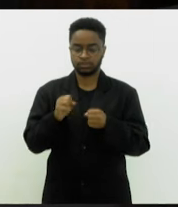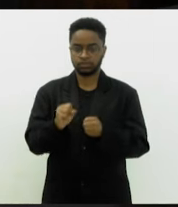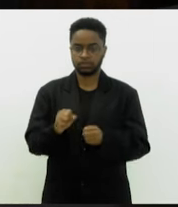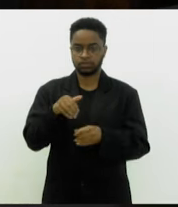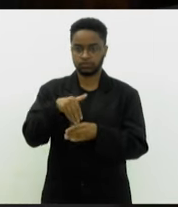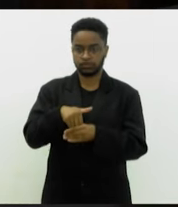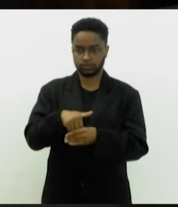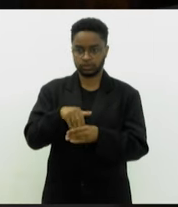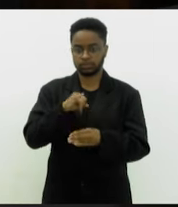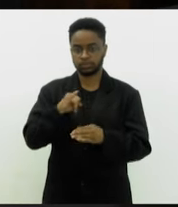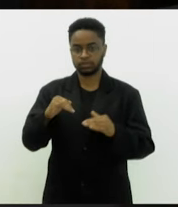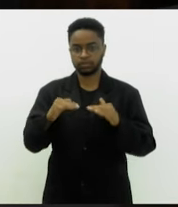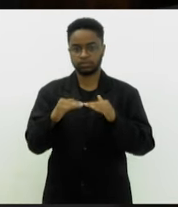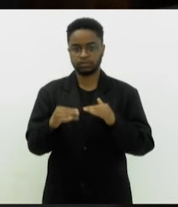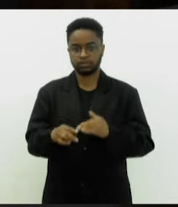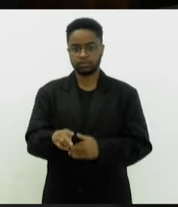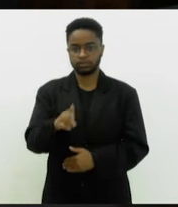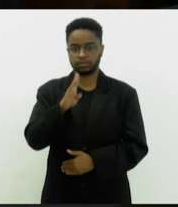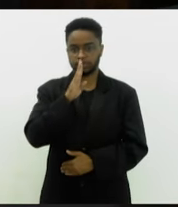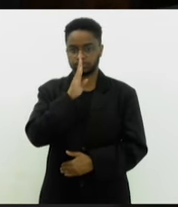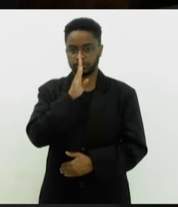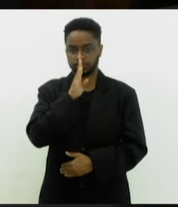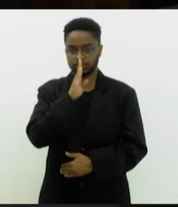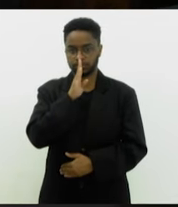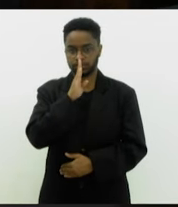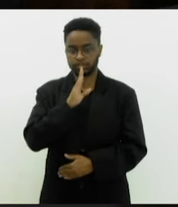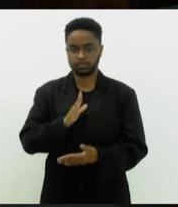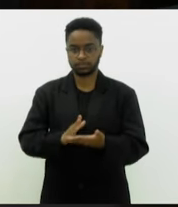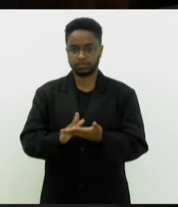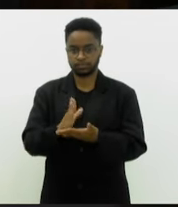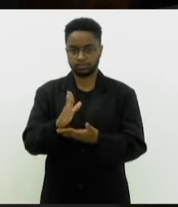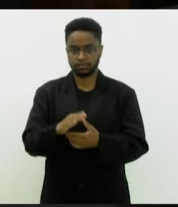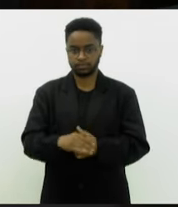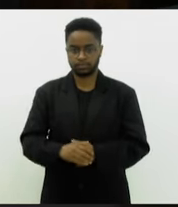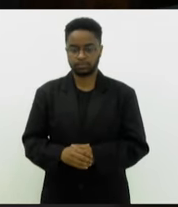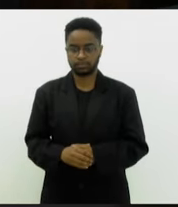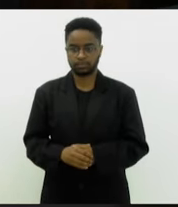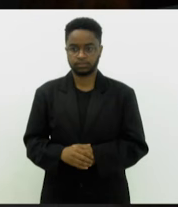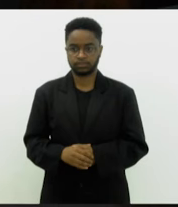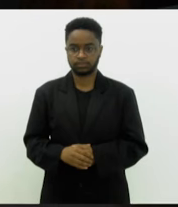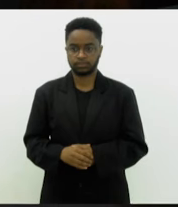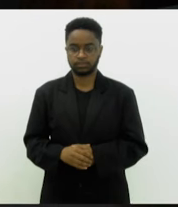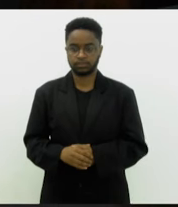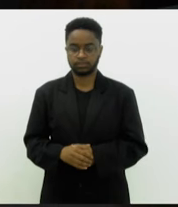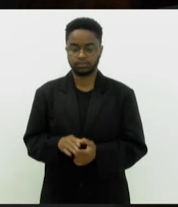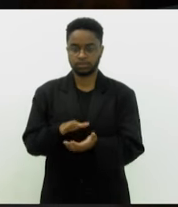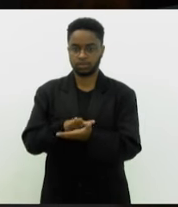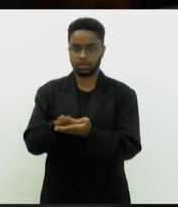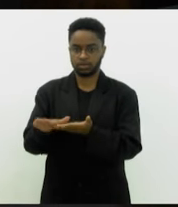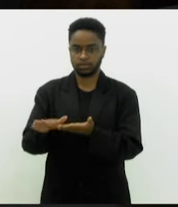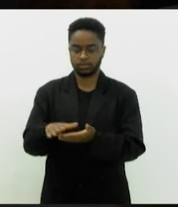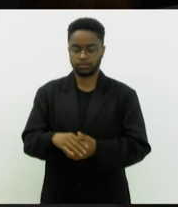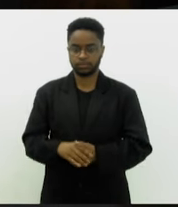votação, senhores que aprovam, permaneçam como estão, aprovado. Vai à publicação.